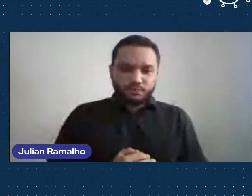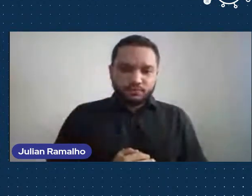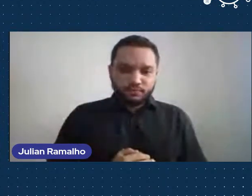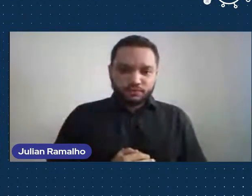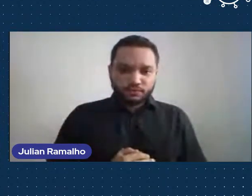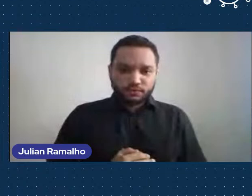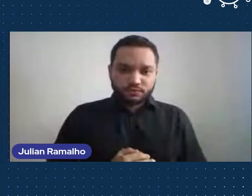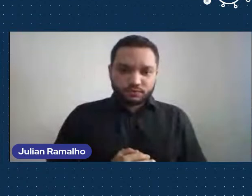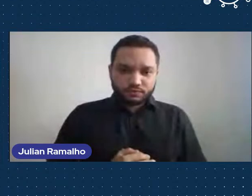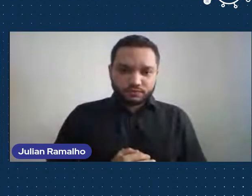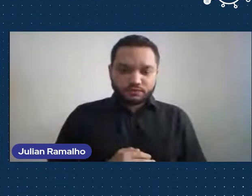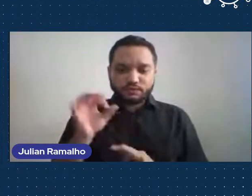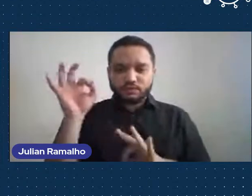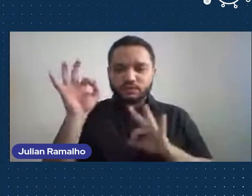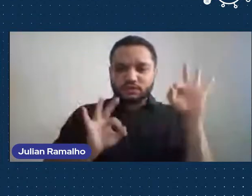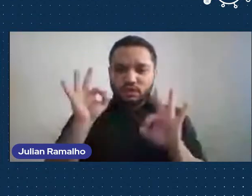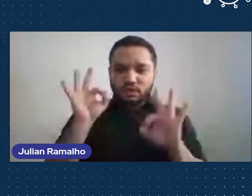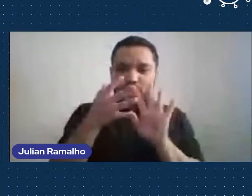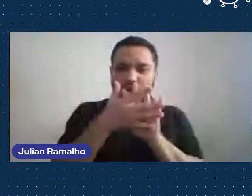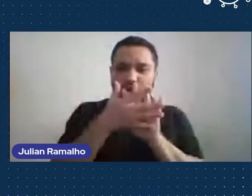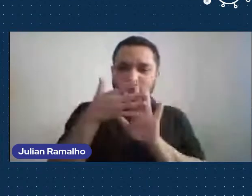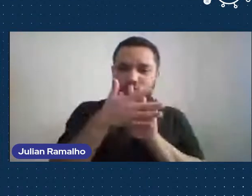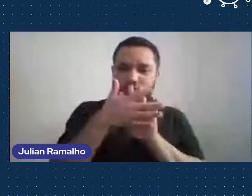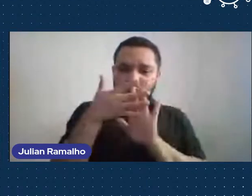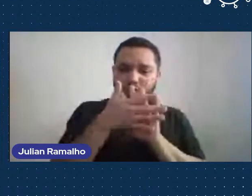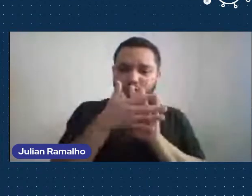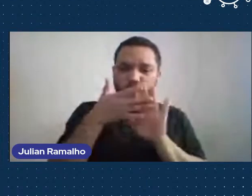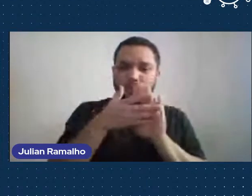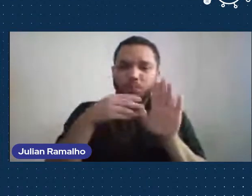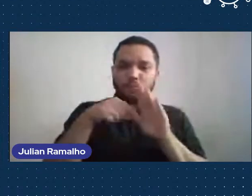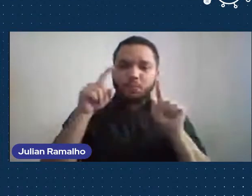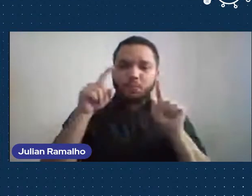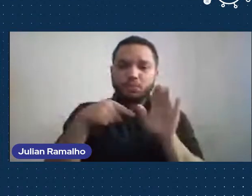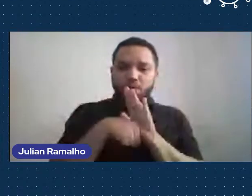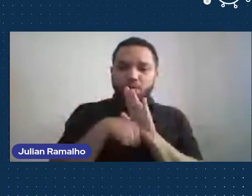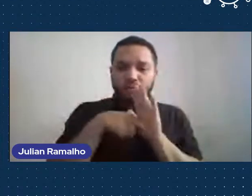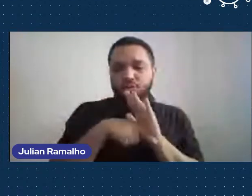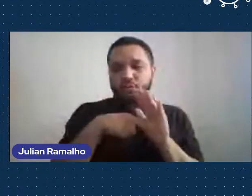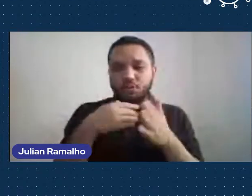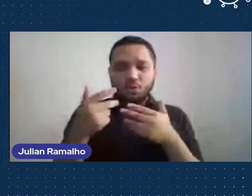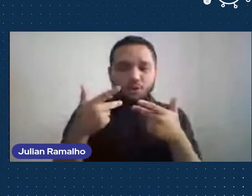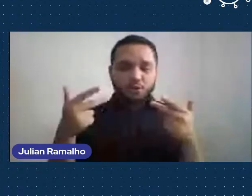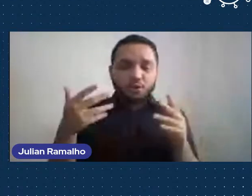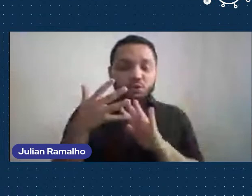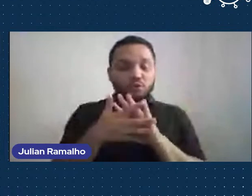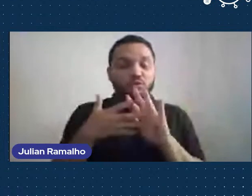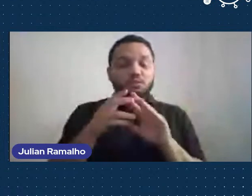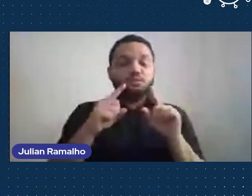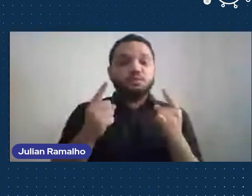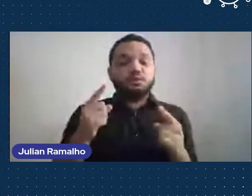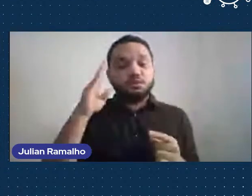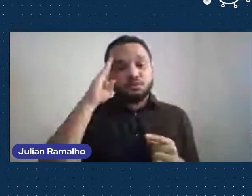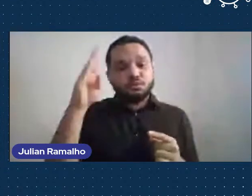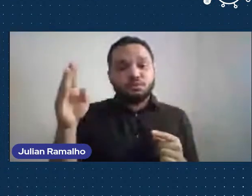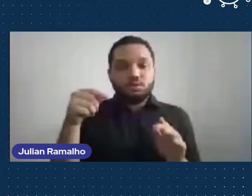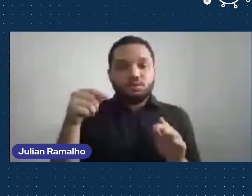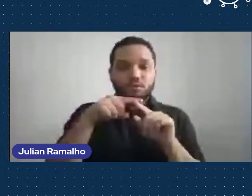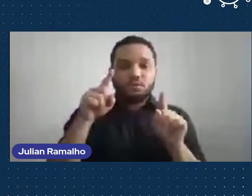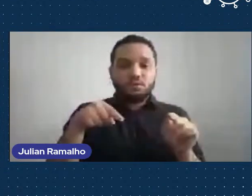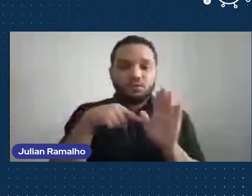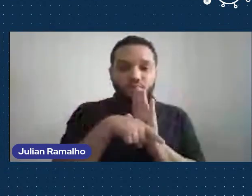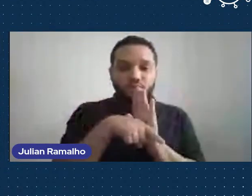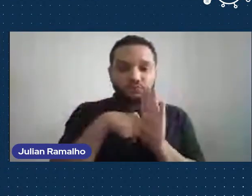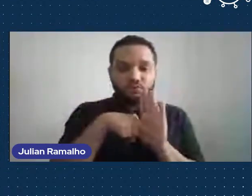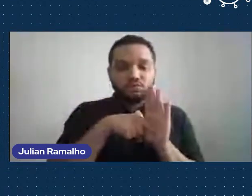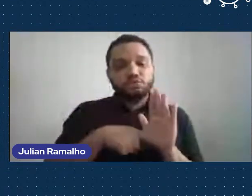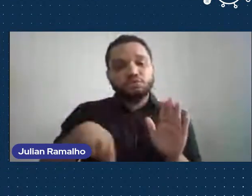elaborar um texto como um projeto de pesquisa ou qualquer outro texto, mas especificamente do projeto de pesquisa, que é ao qual a